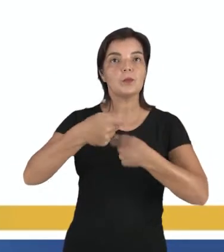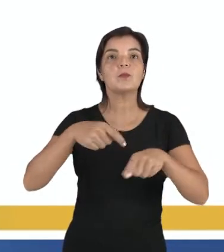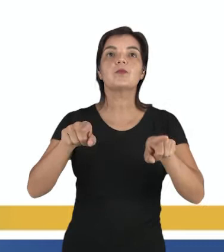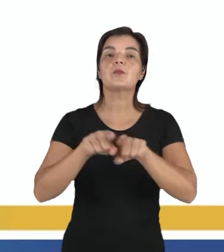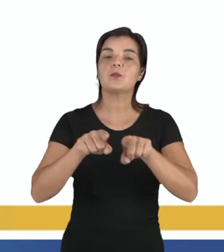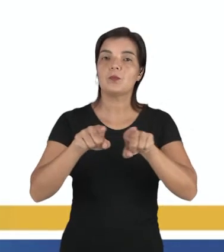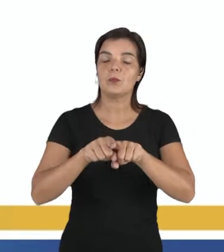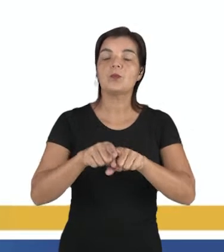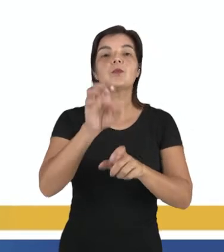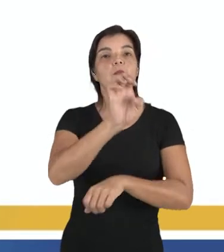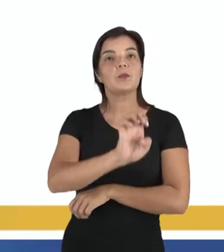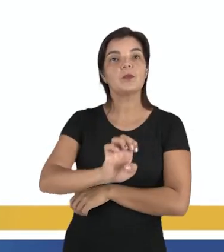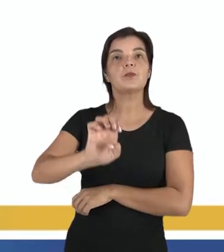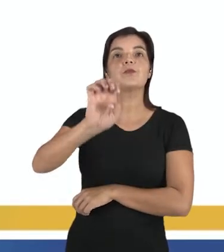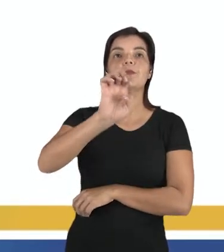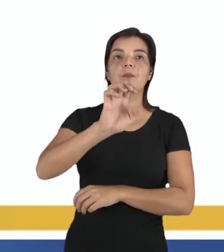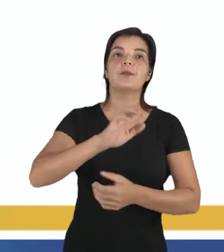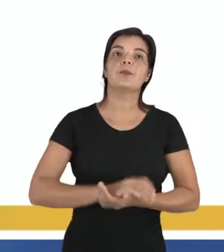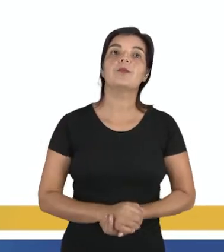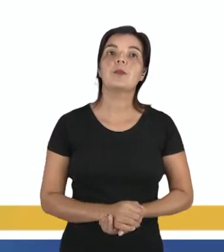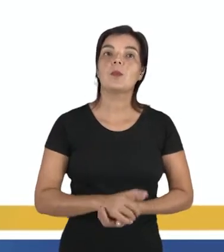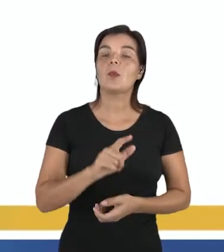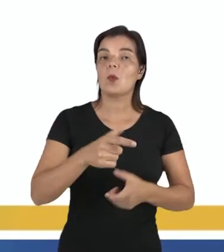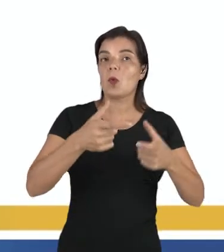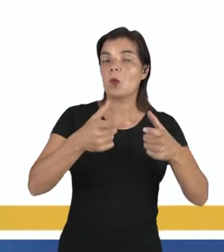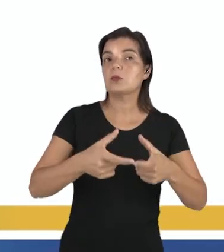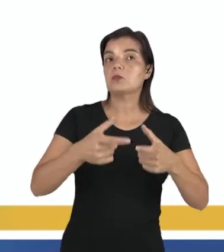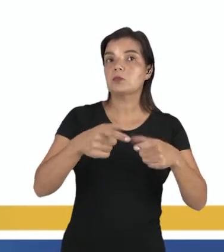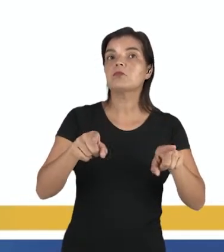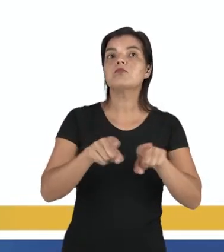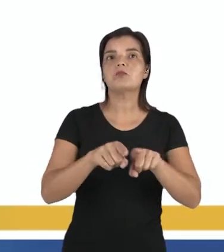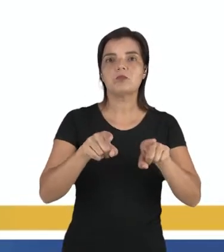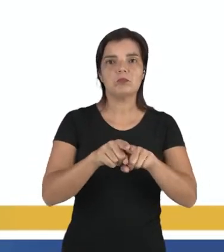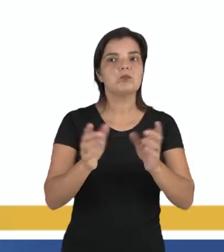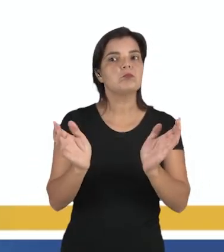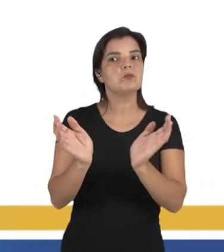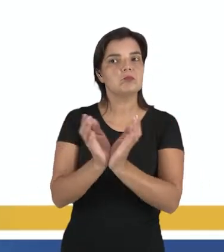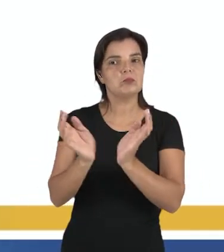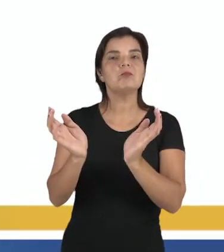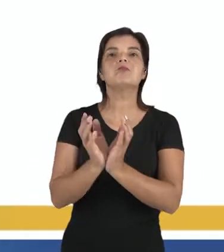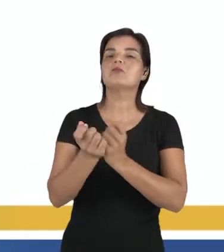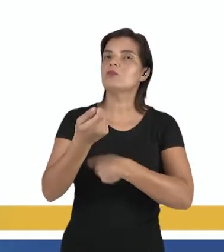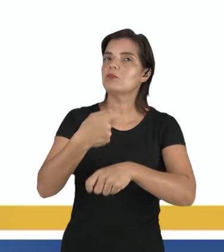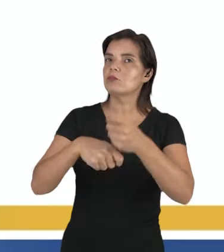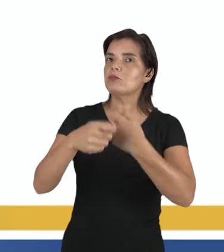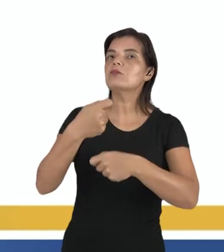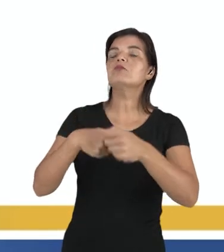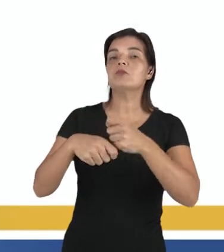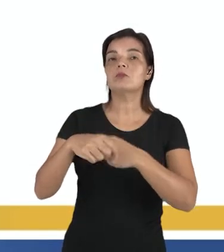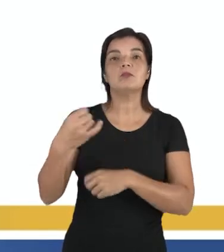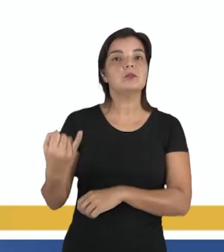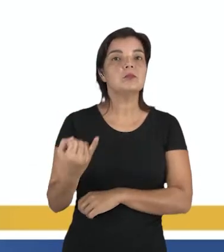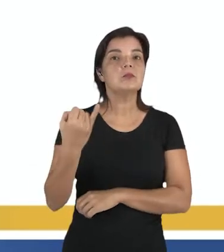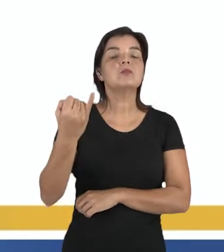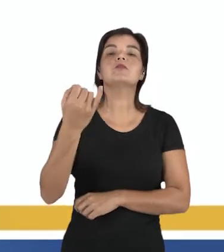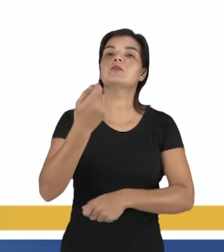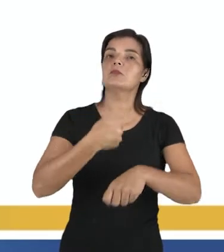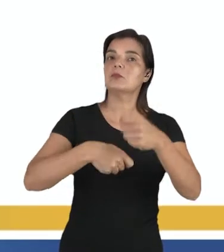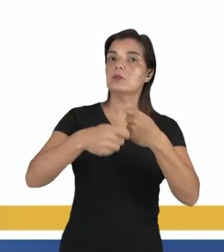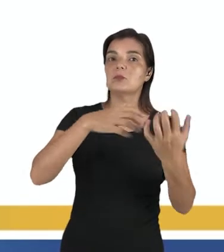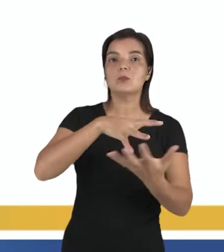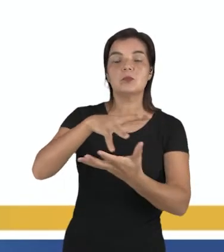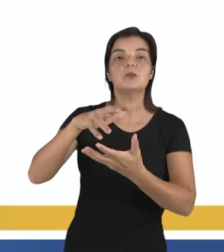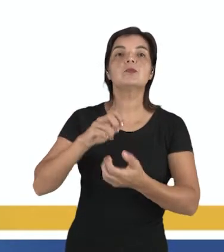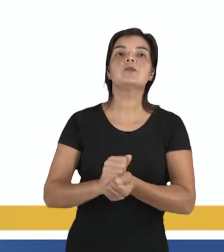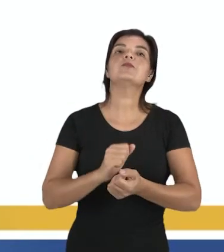e economicamente à da União Europeia. A União Europeia é um bloco econômico muito importante, tá, pessoal, para a economia do